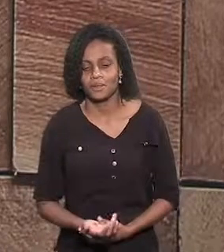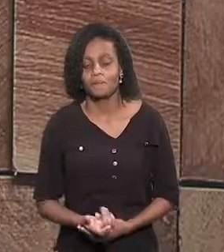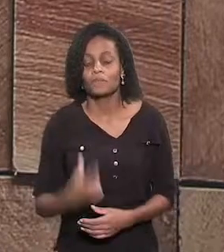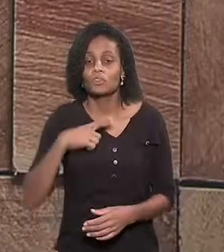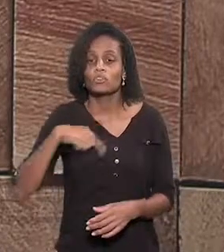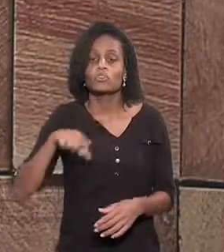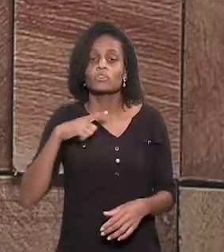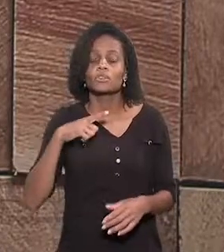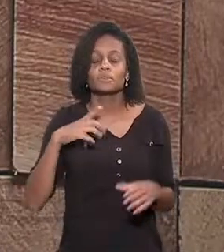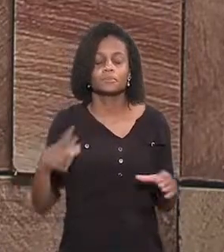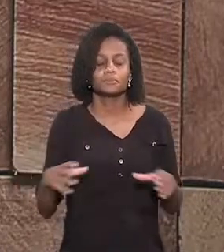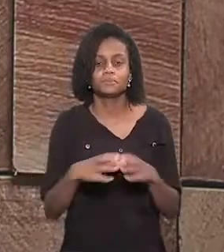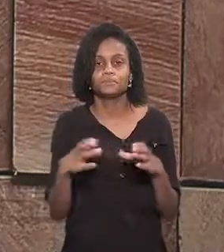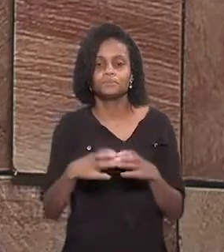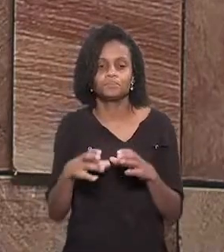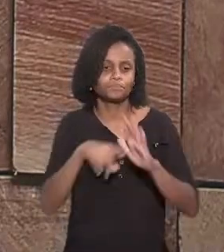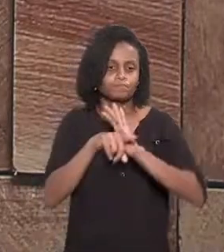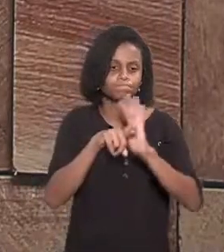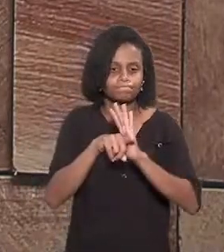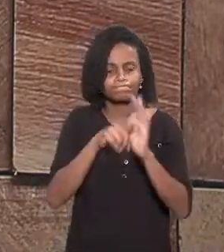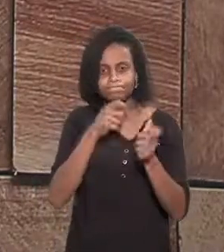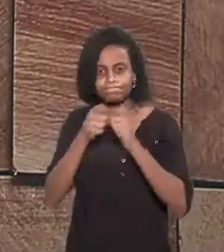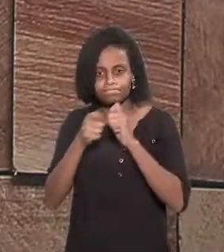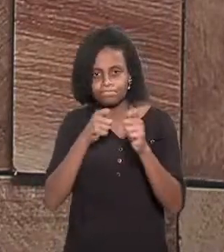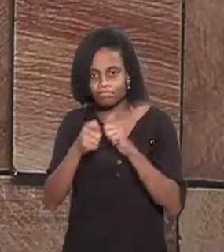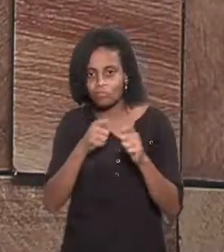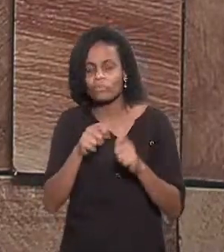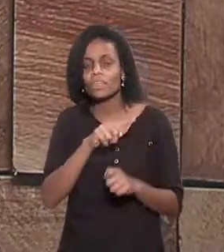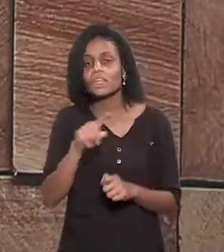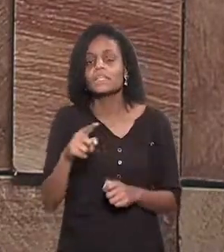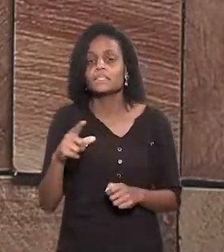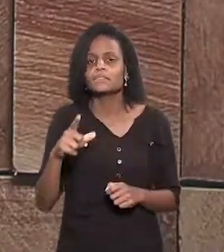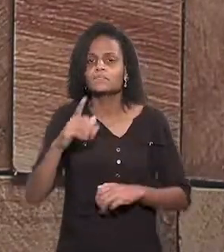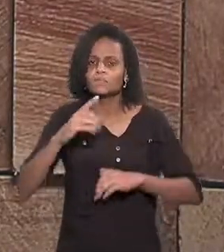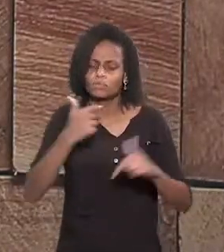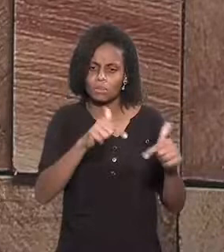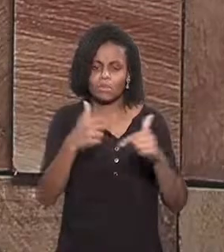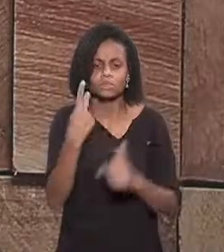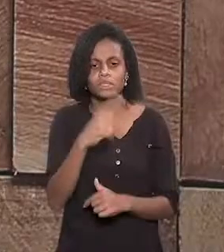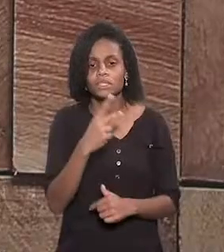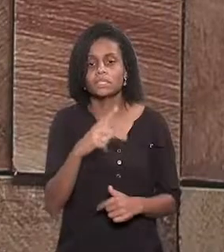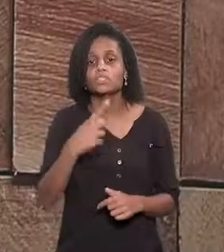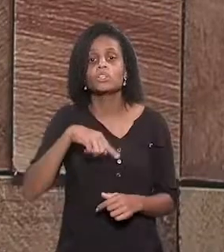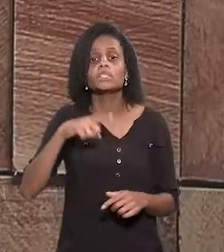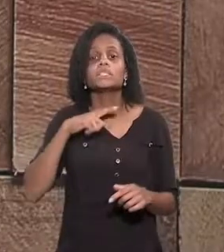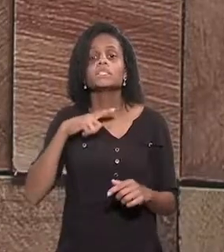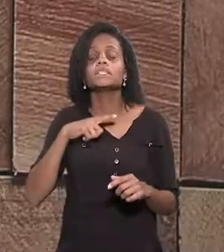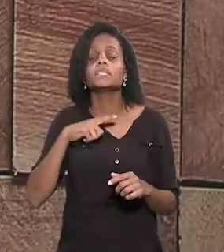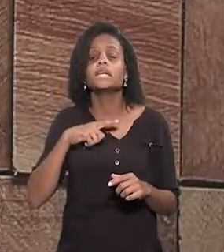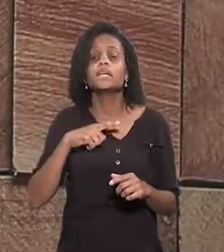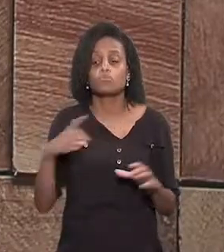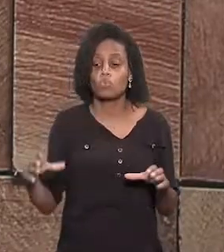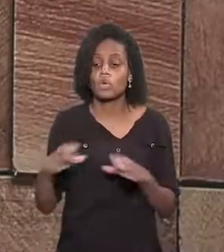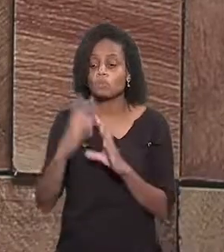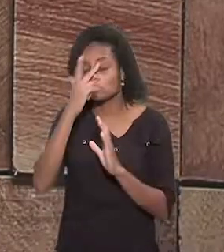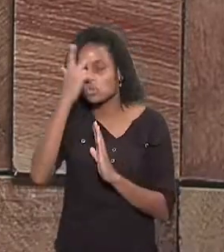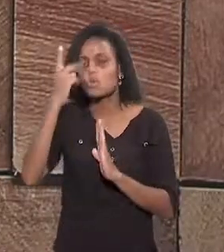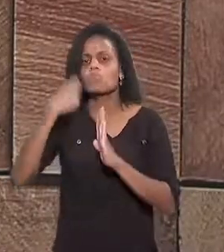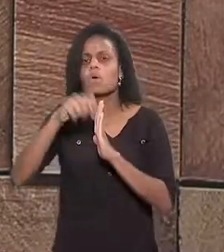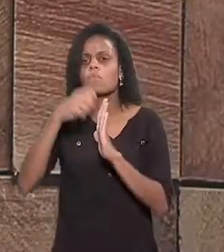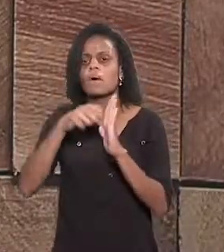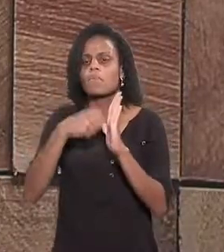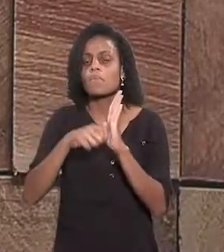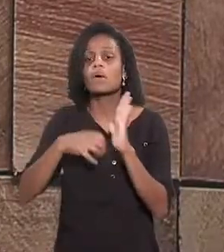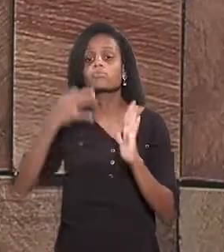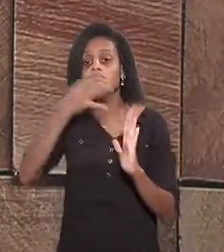Então a gente tem uma equipe de apuração de jornalistas que fazem esse tipo de trabalho. A gente tem uma equipe de colunistas que escreve